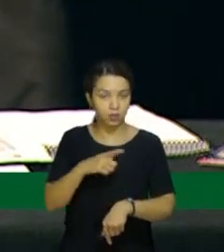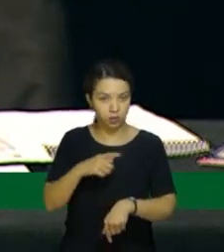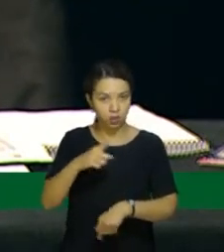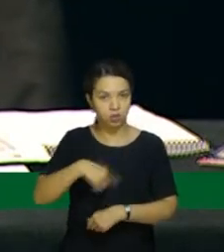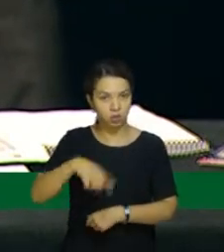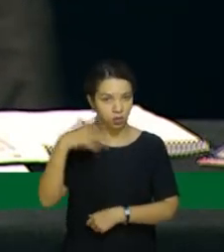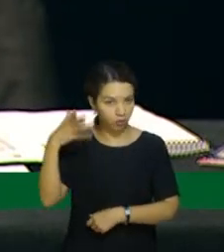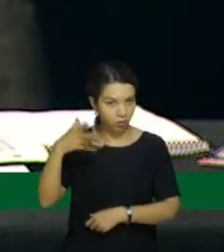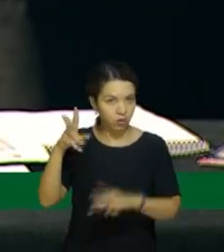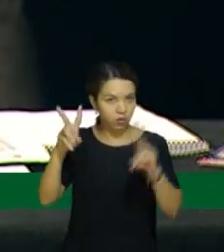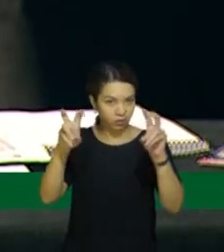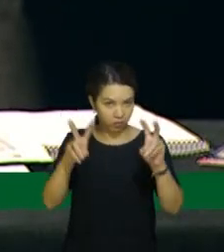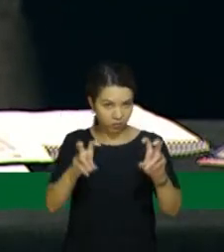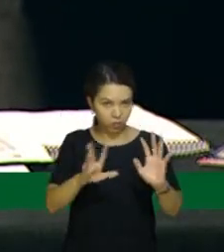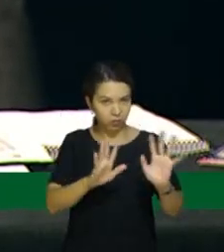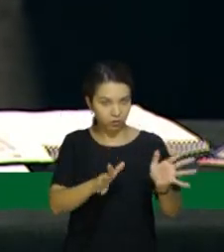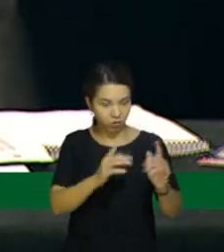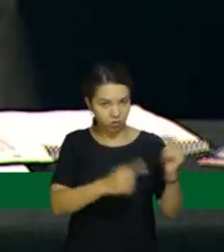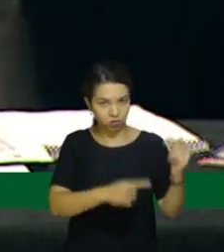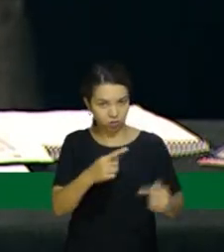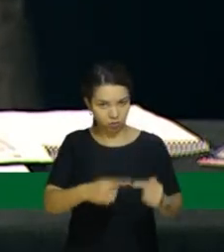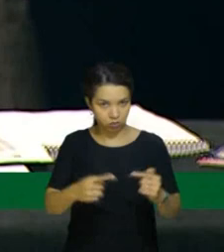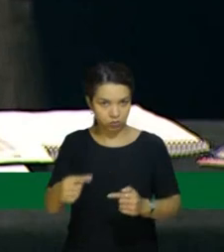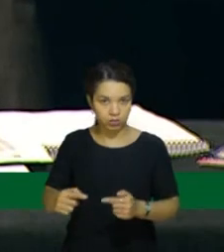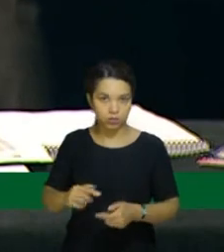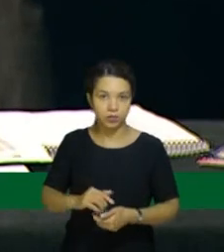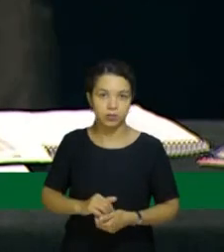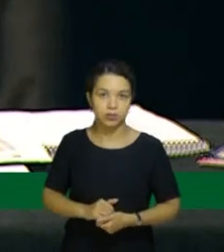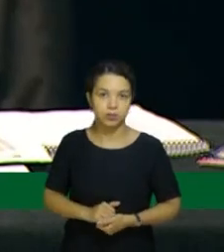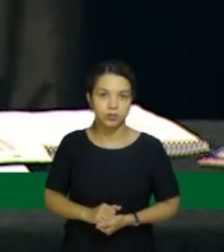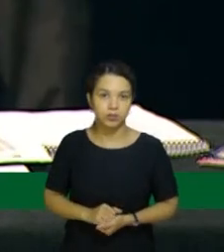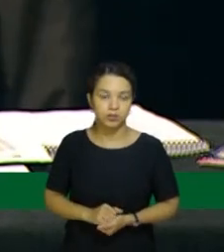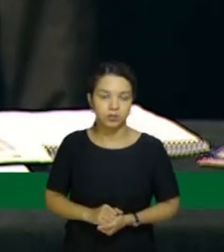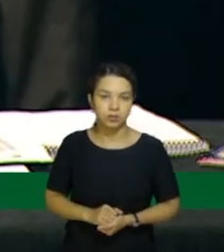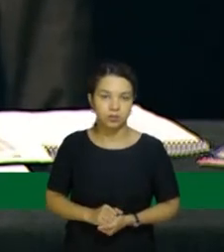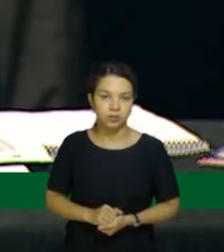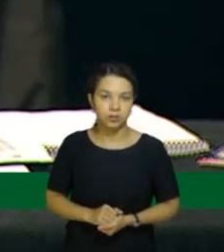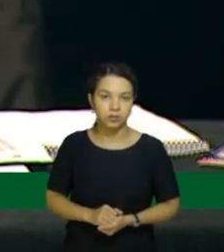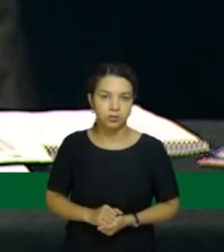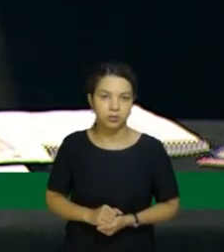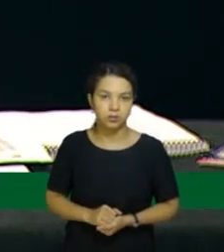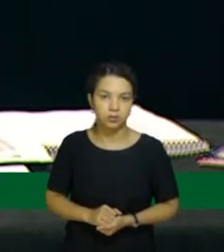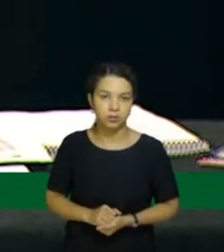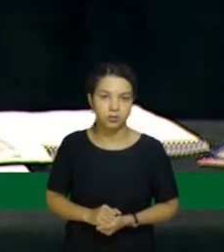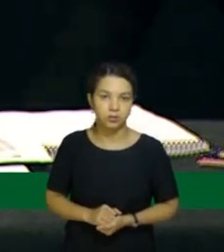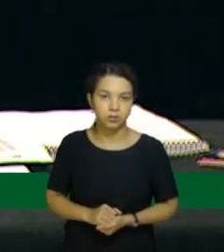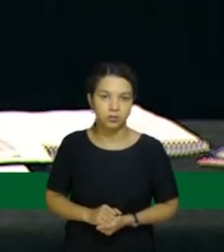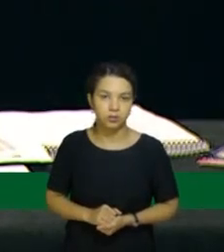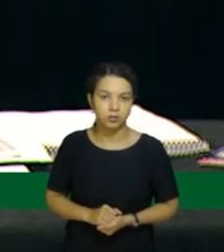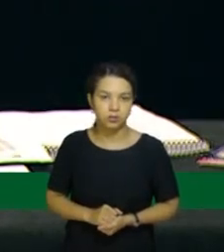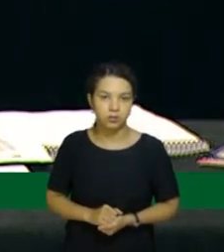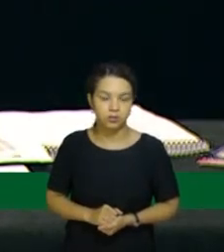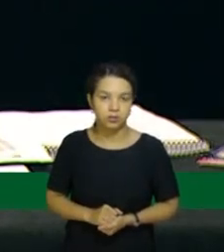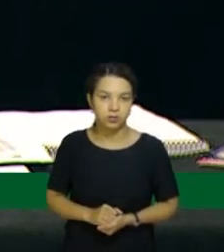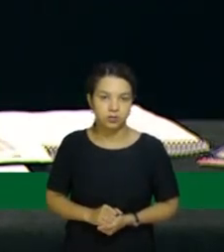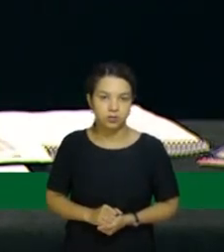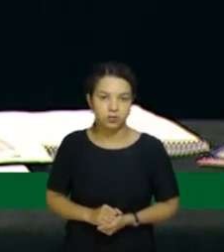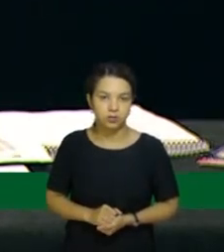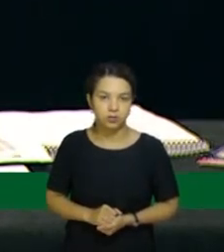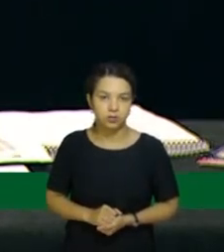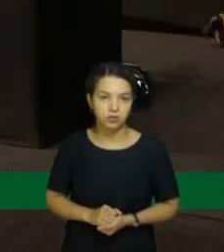referente aos temas que foram abordados nesse momento cuidado com escada sem